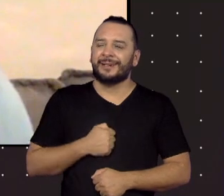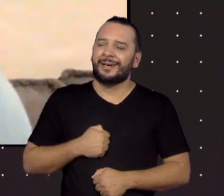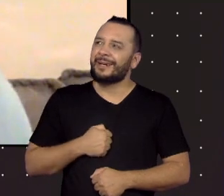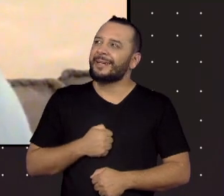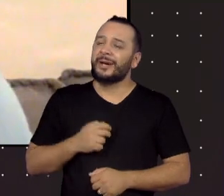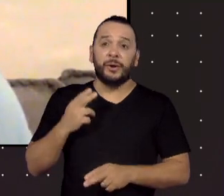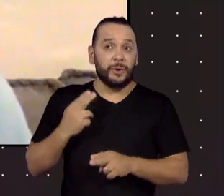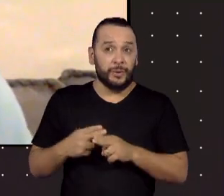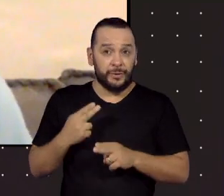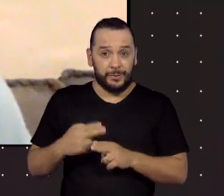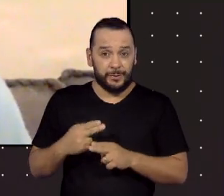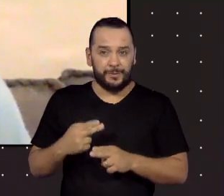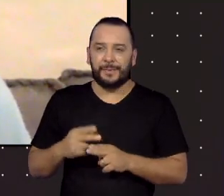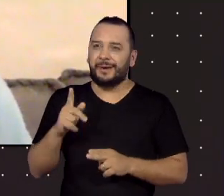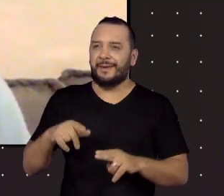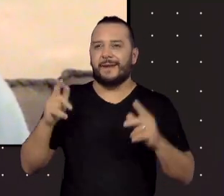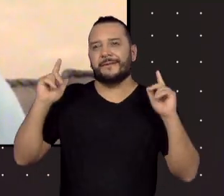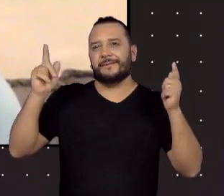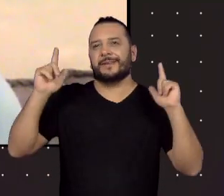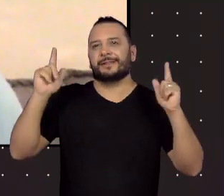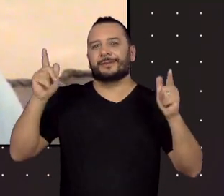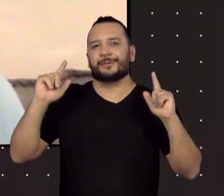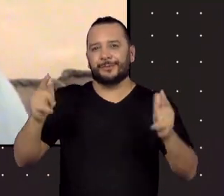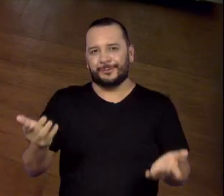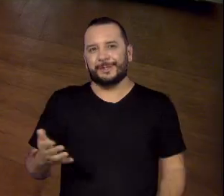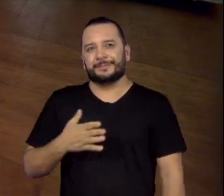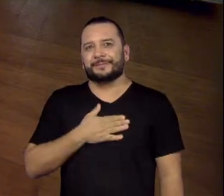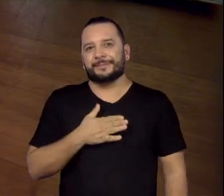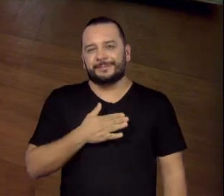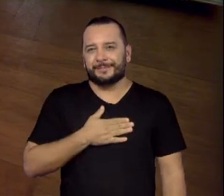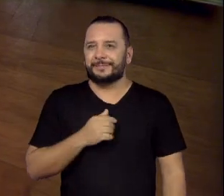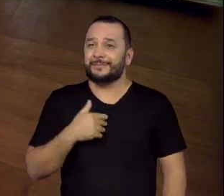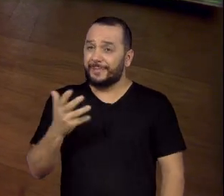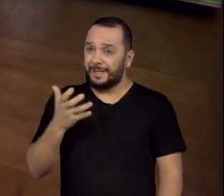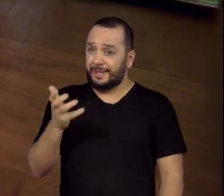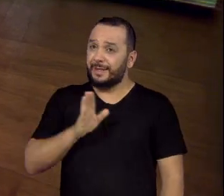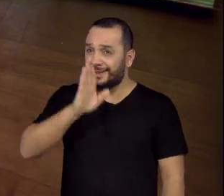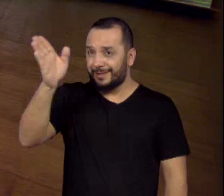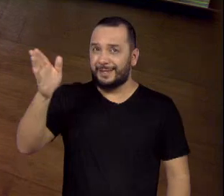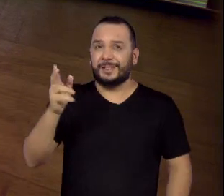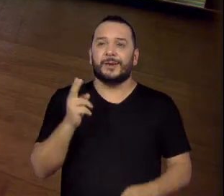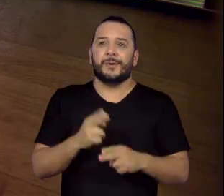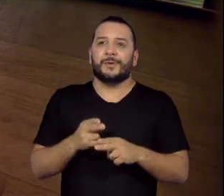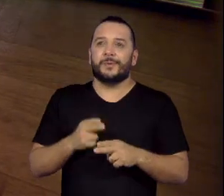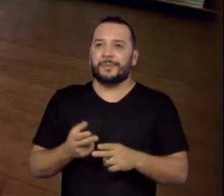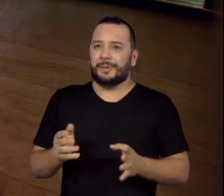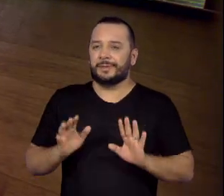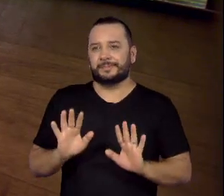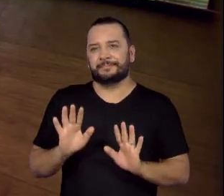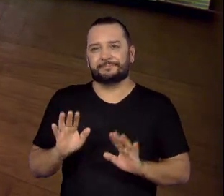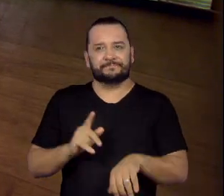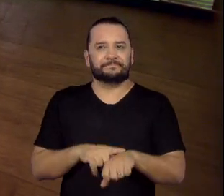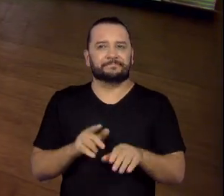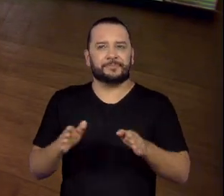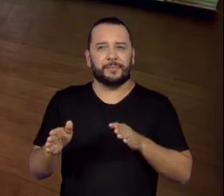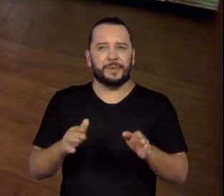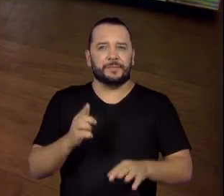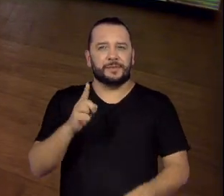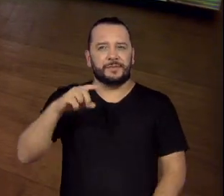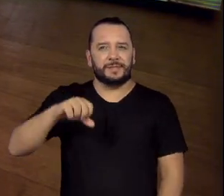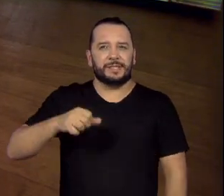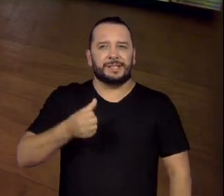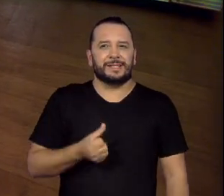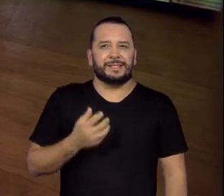Roma foi uma aventura que eu tentei. Eu queria muito ir. Naquele momento,